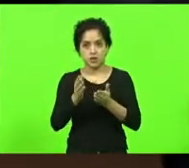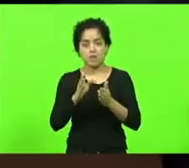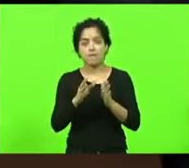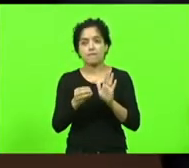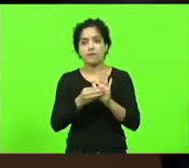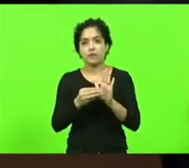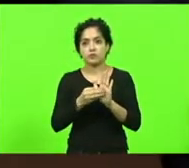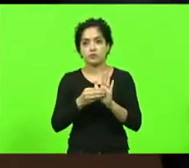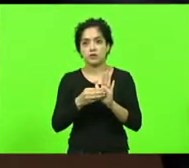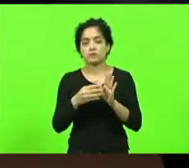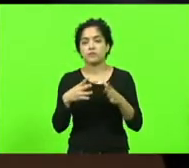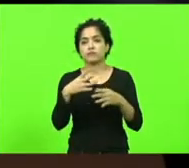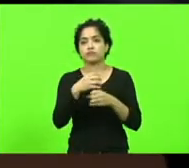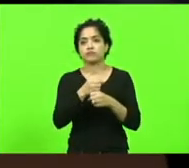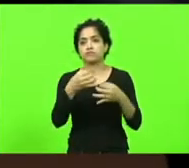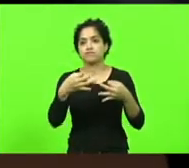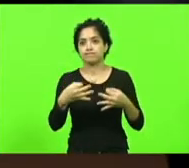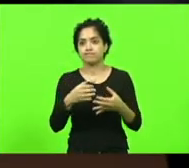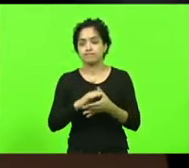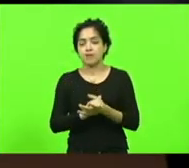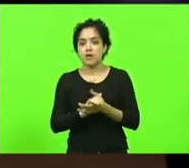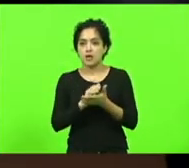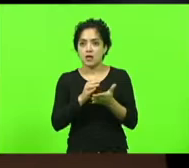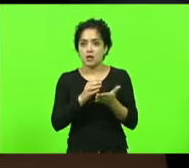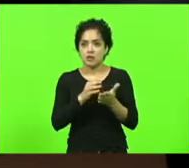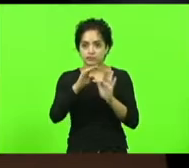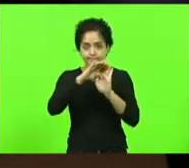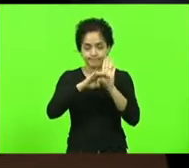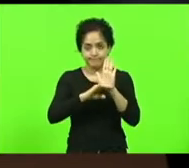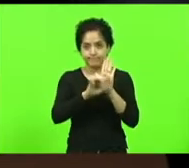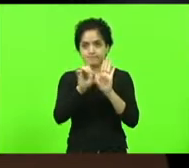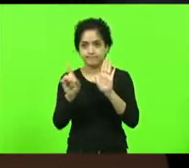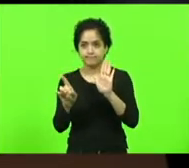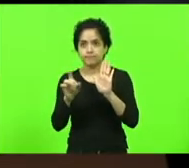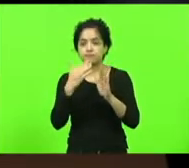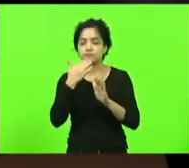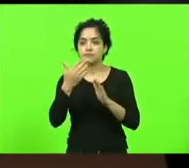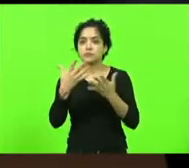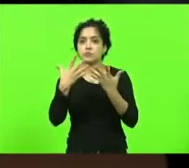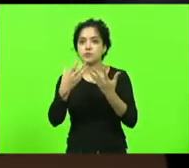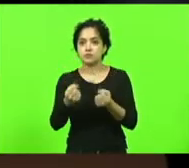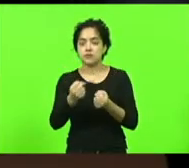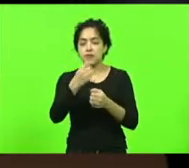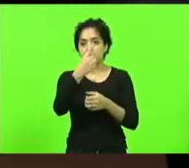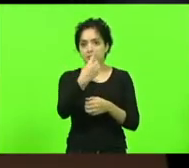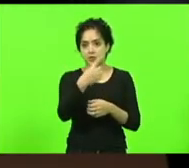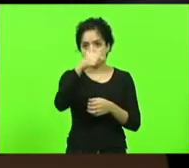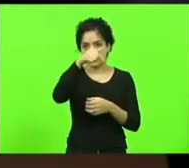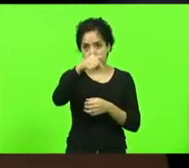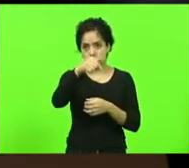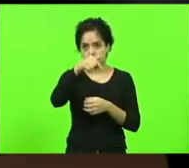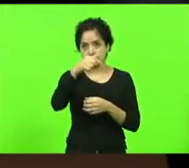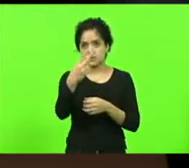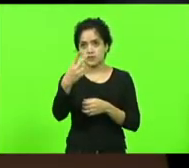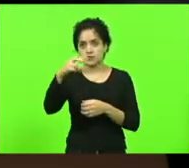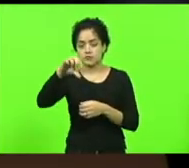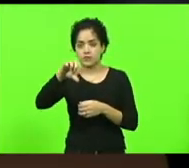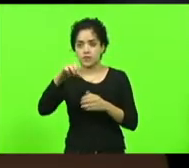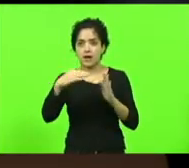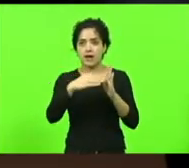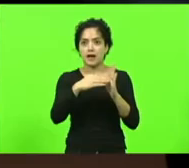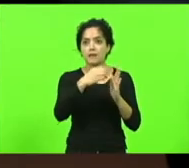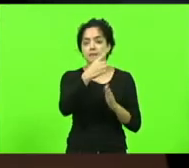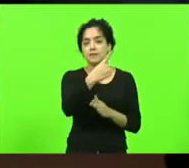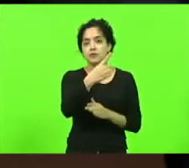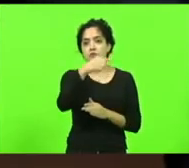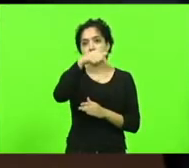quórum. Dando continuidade à ordem do dia, o senhor presidente deferiu os requerimentos 1729 a